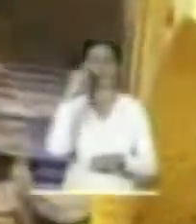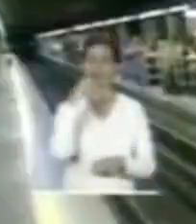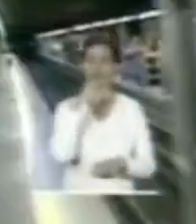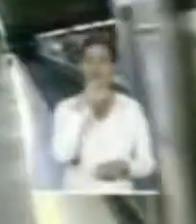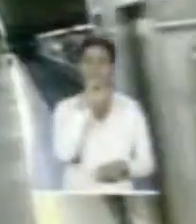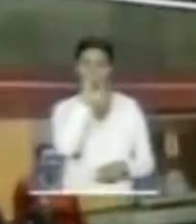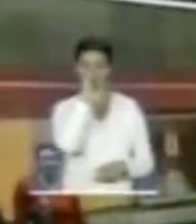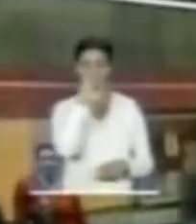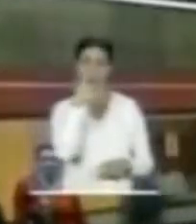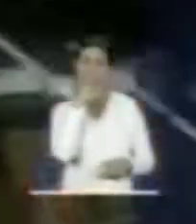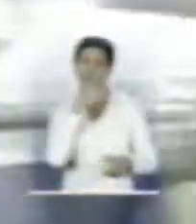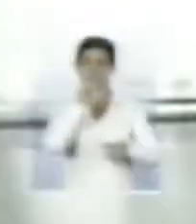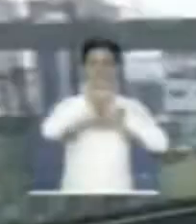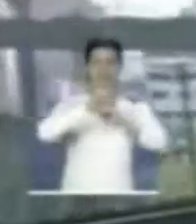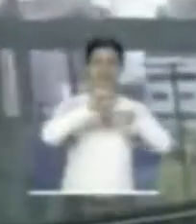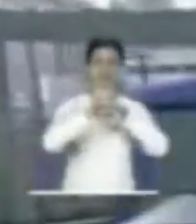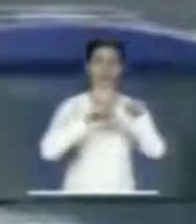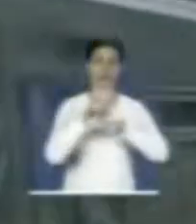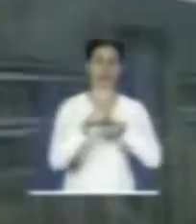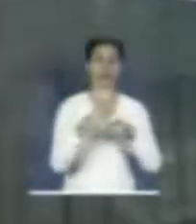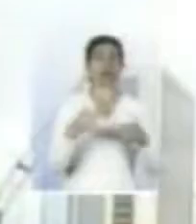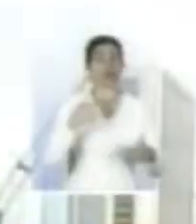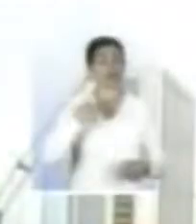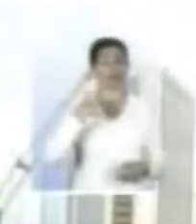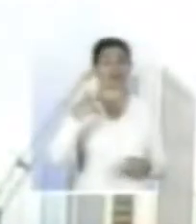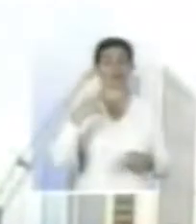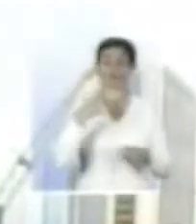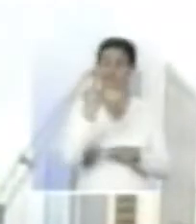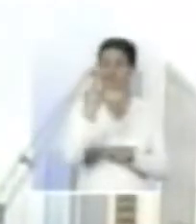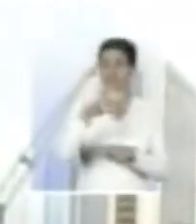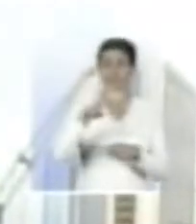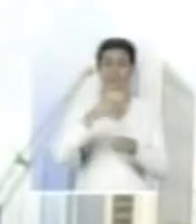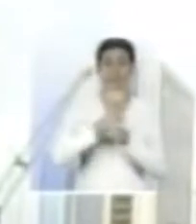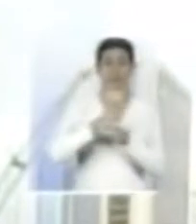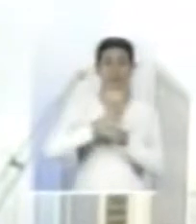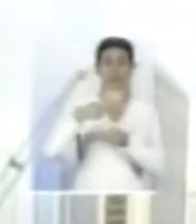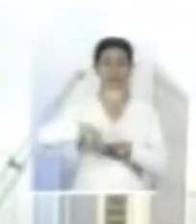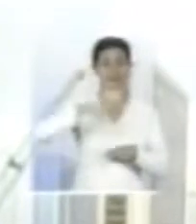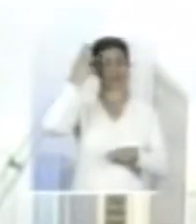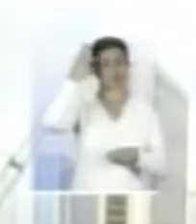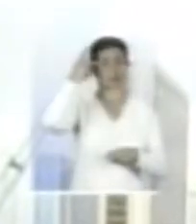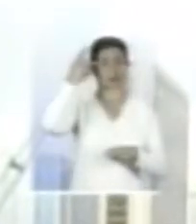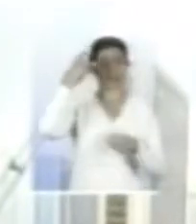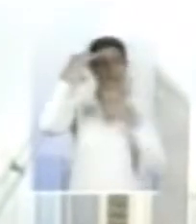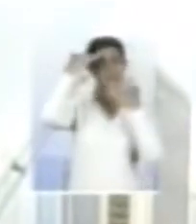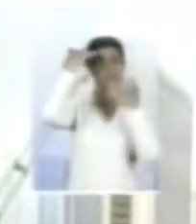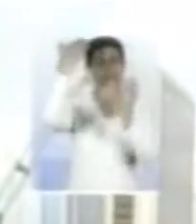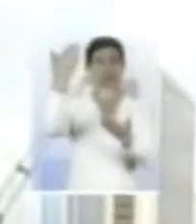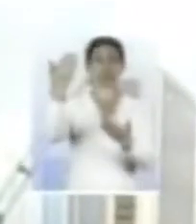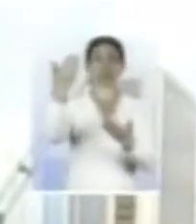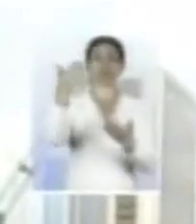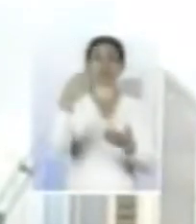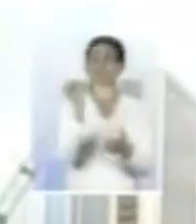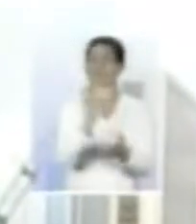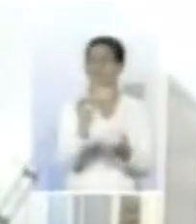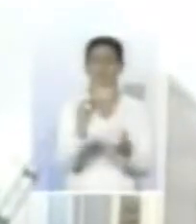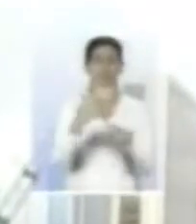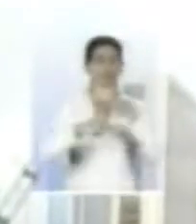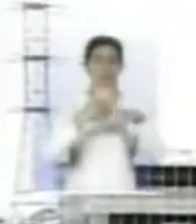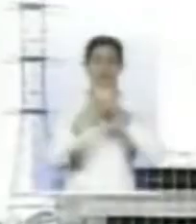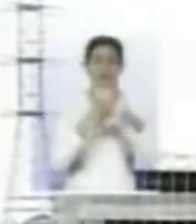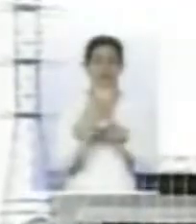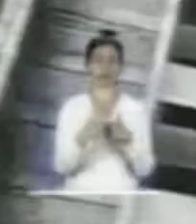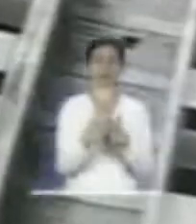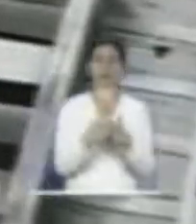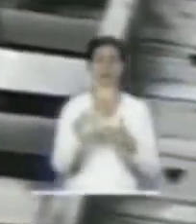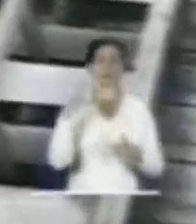eles botaram São Paulo nos trilhos. Eu moro há 15 anos aqui em São Paulo, né? Graças a Deus que não faltou mais emprego